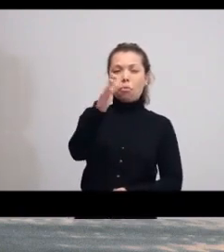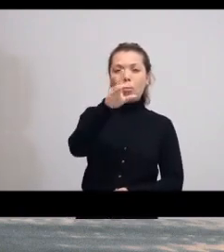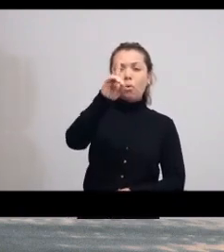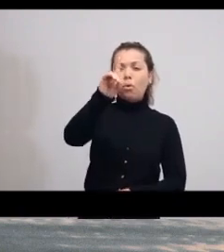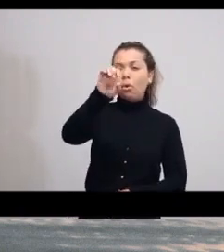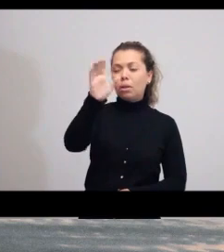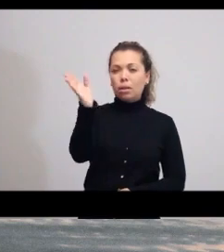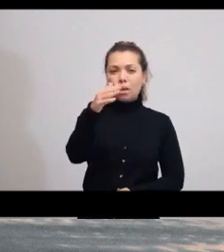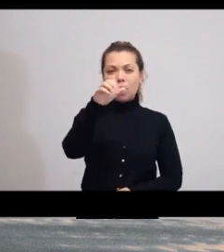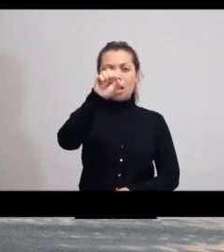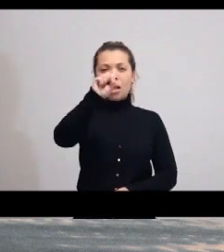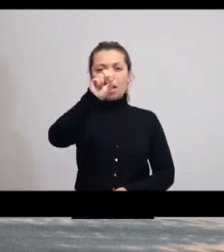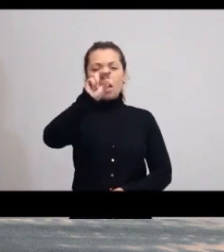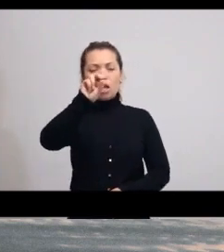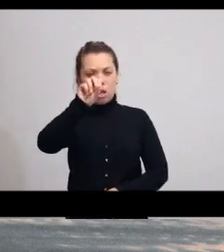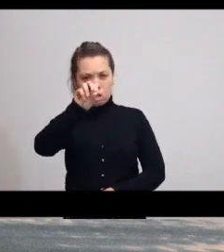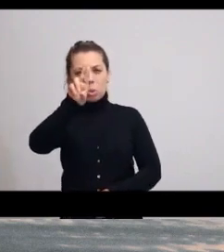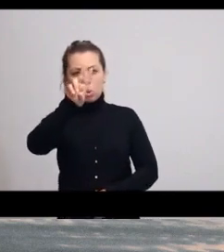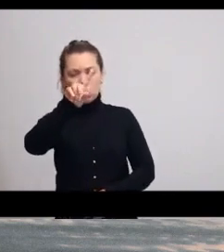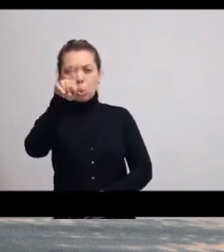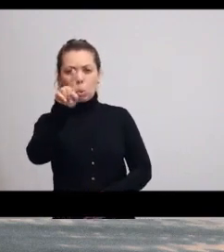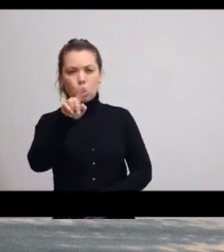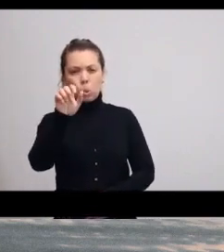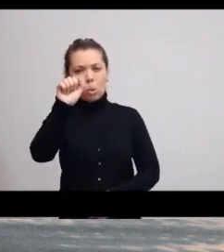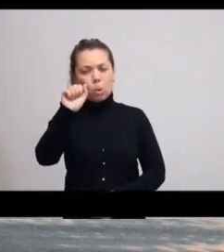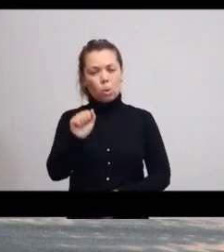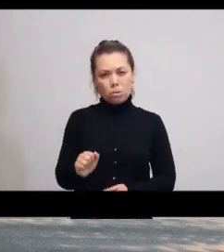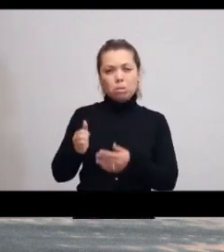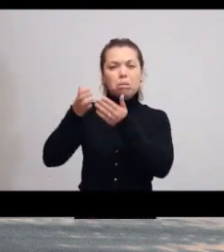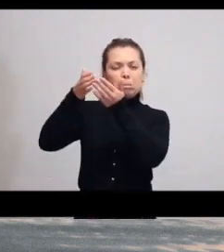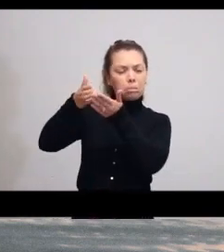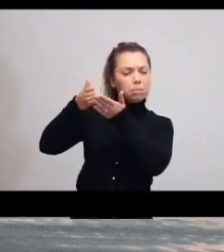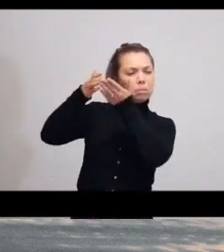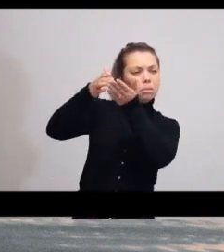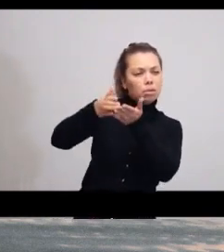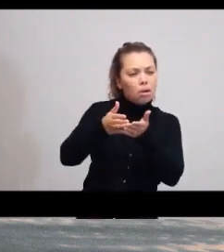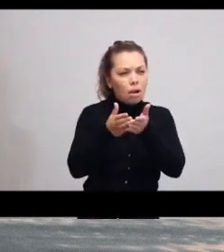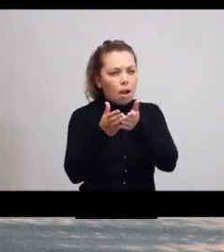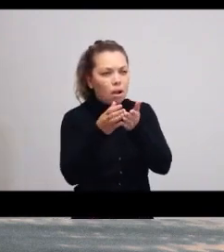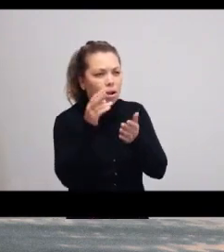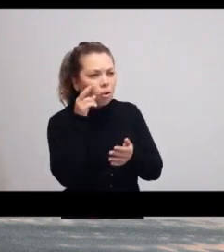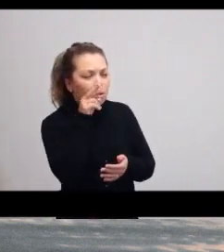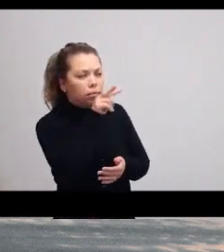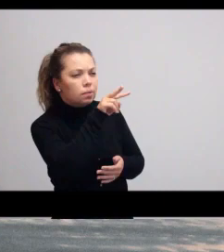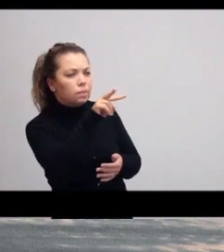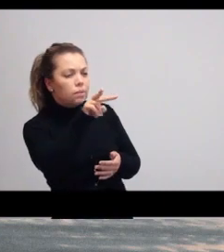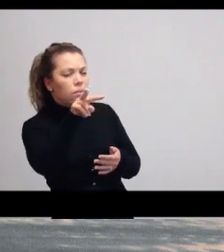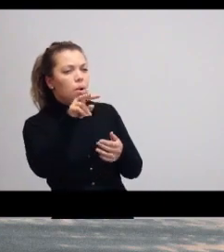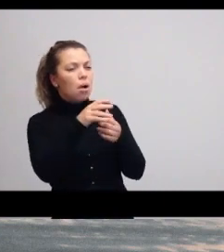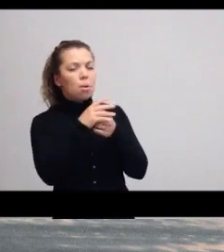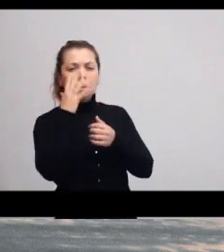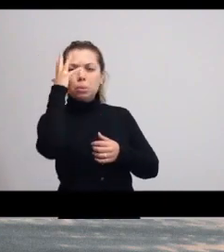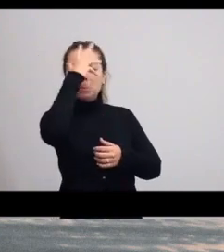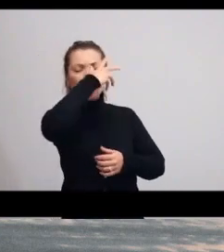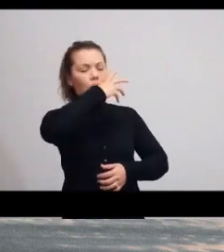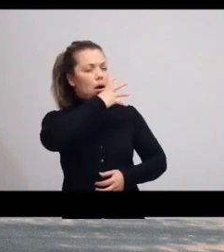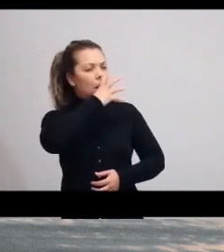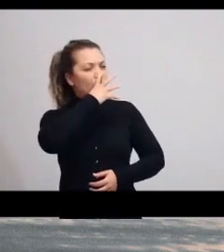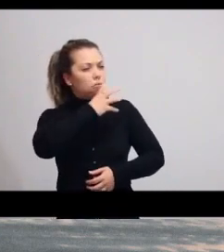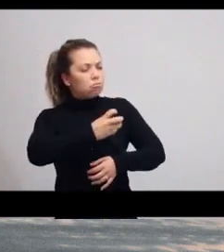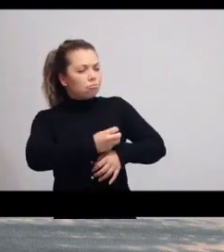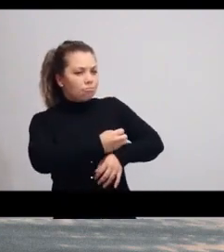entraram em cena pelo reconhecimento do santuário ecológico, ganhando espaço primeiramente na mídia e, por fim, contando